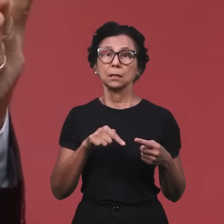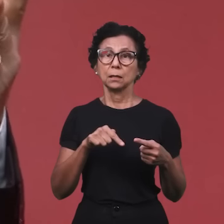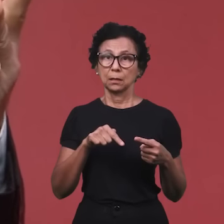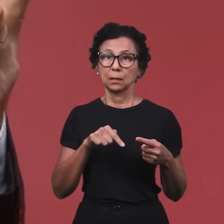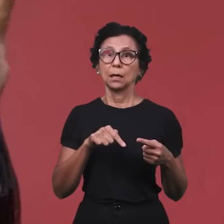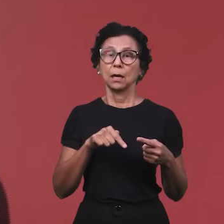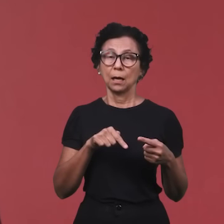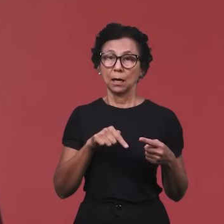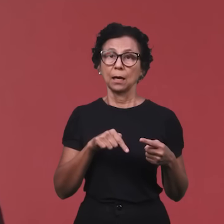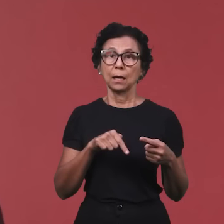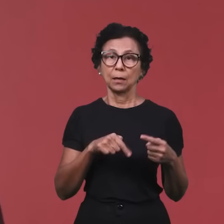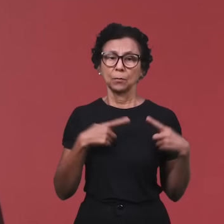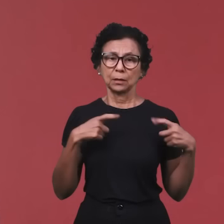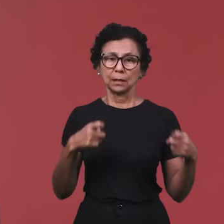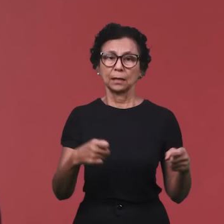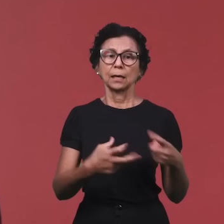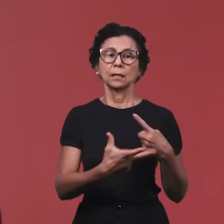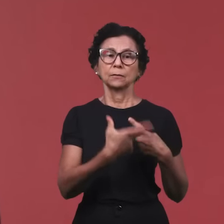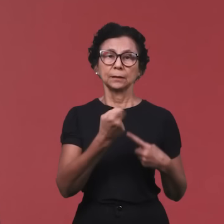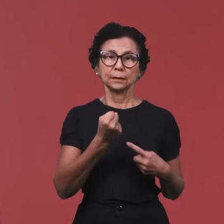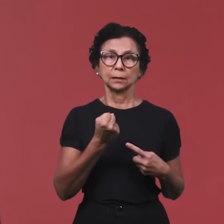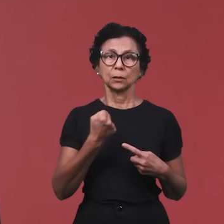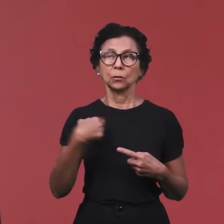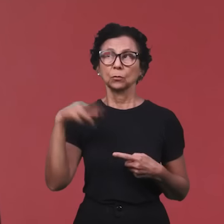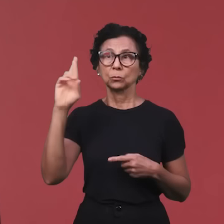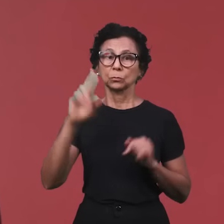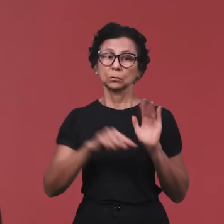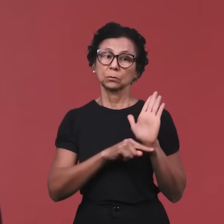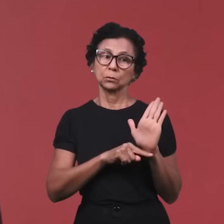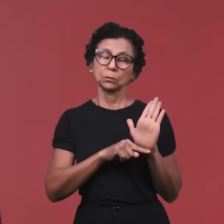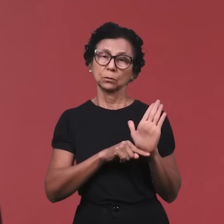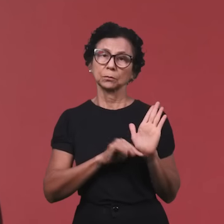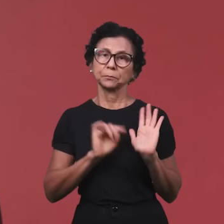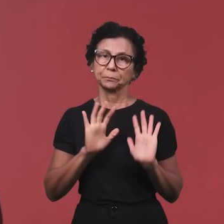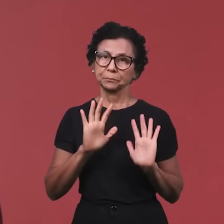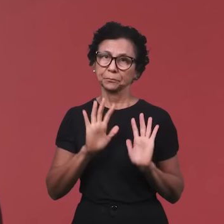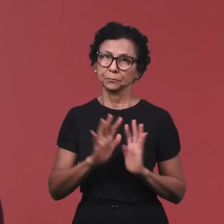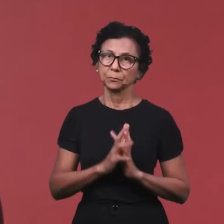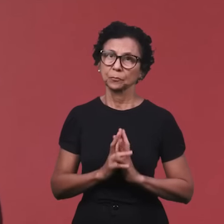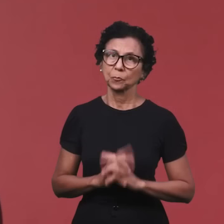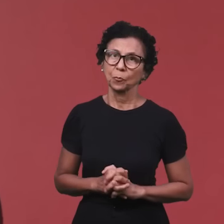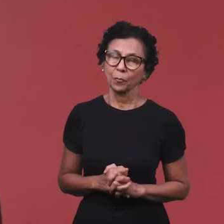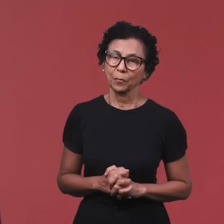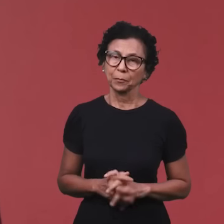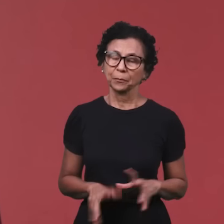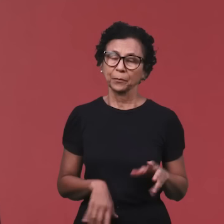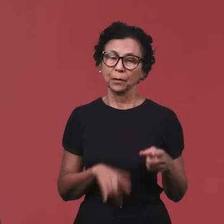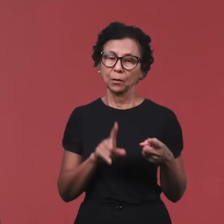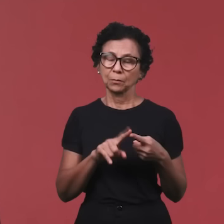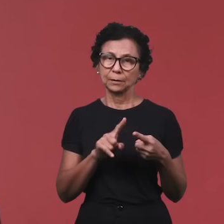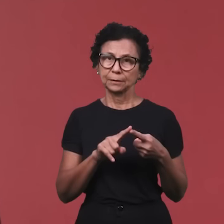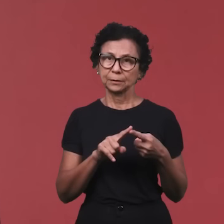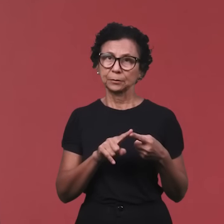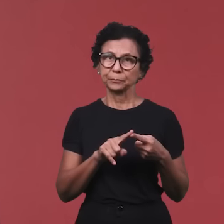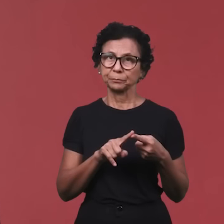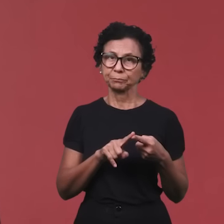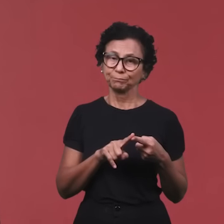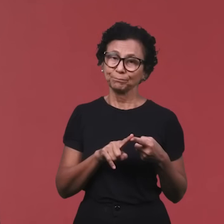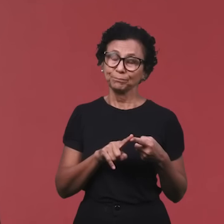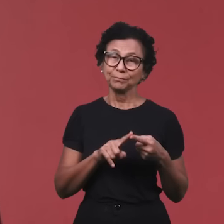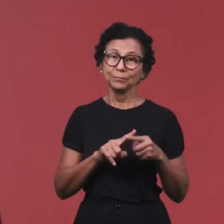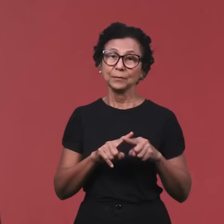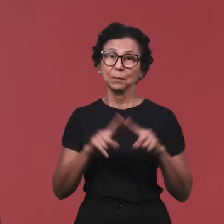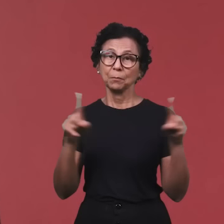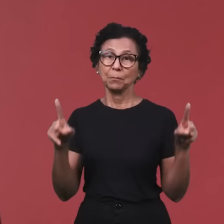guerras pela mão do Senhor. Agora, só como é que ele termina o currículo dele? Porém,